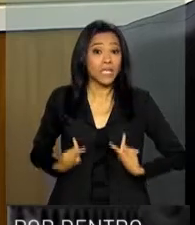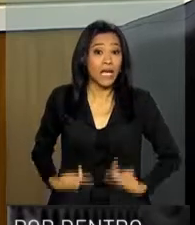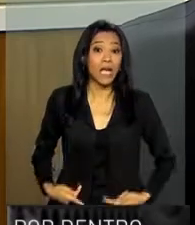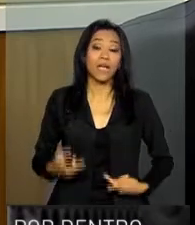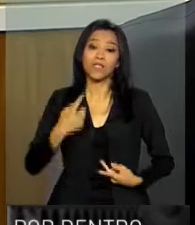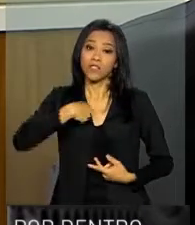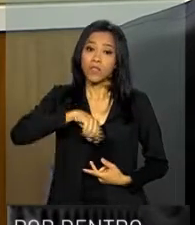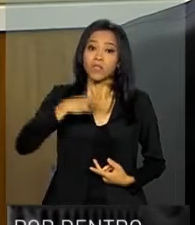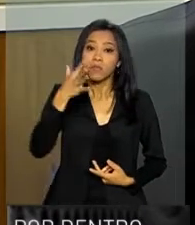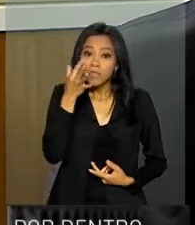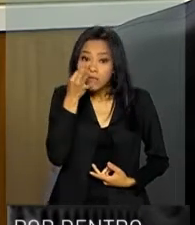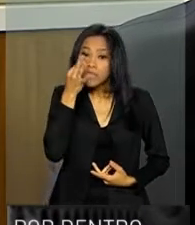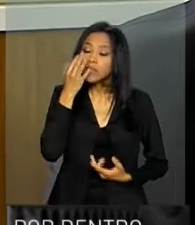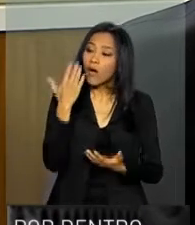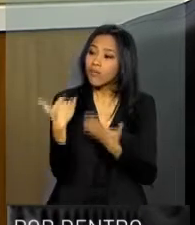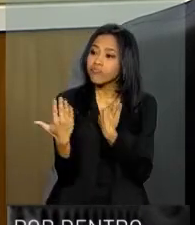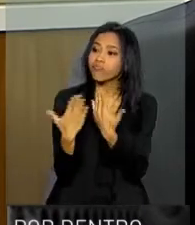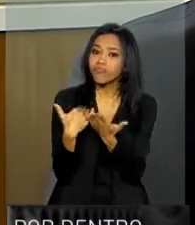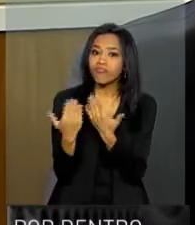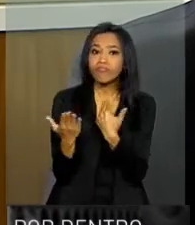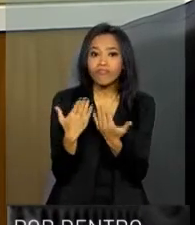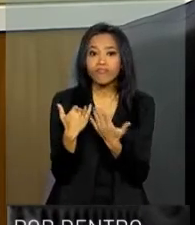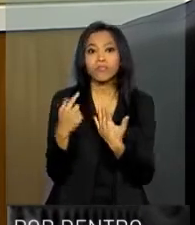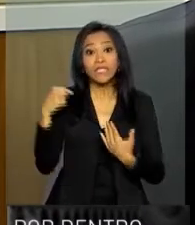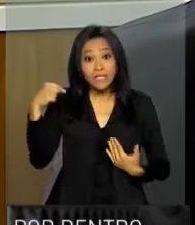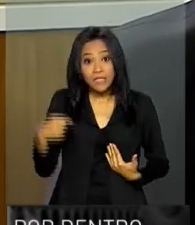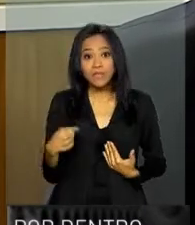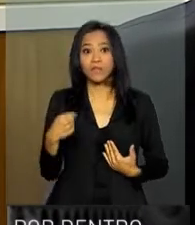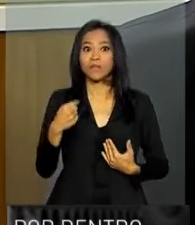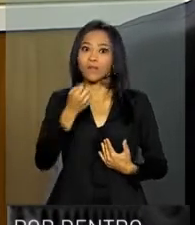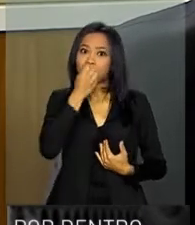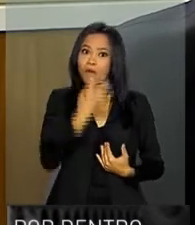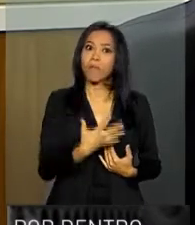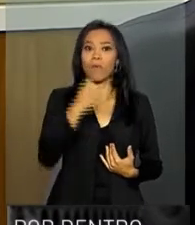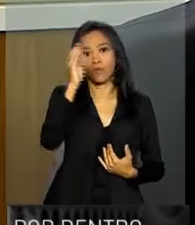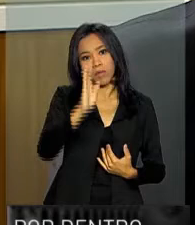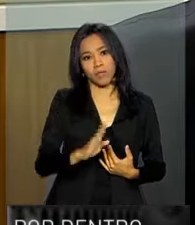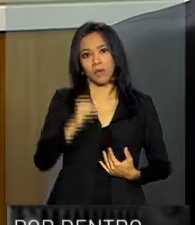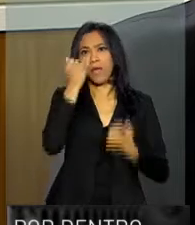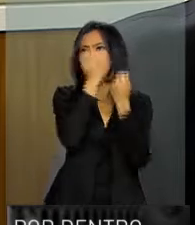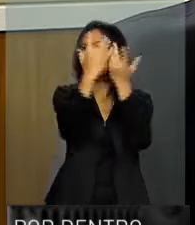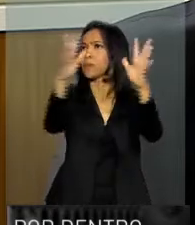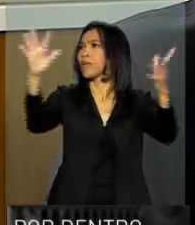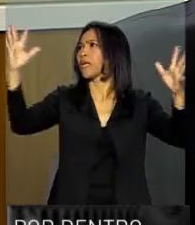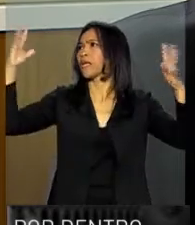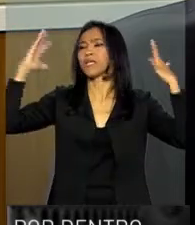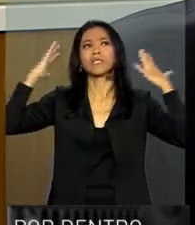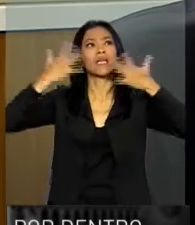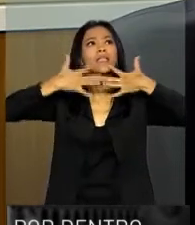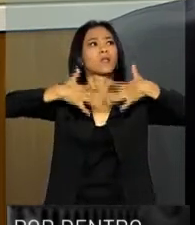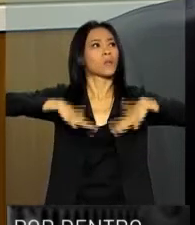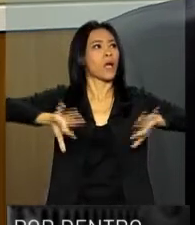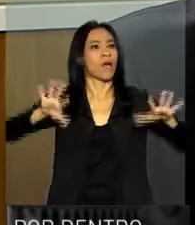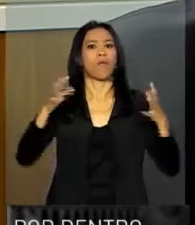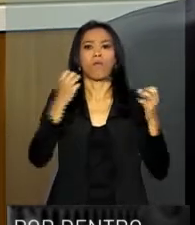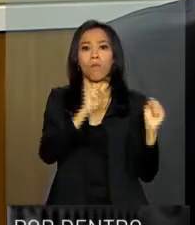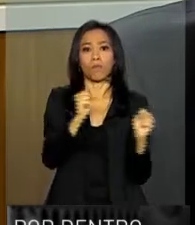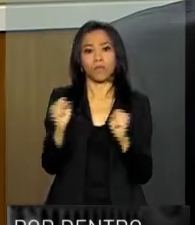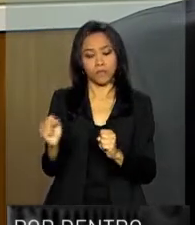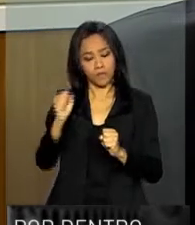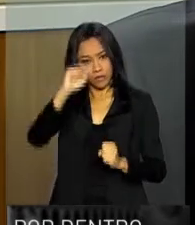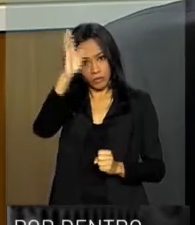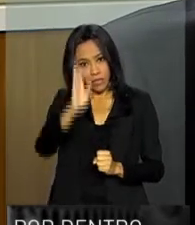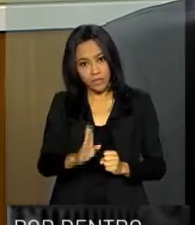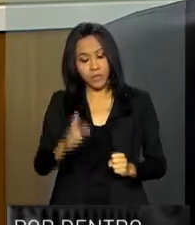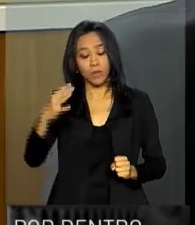e isso é uma das maiores ativos do brasil além da natureza que é o maior potencial natural para o turismo entre todos os